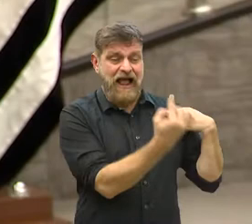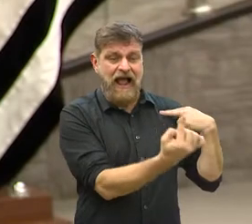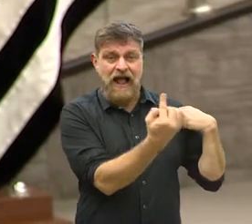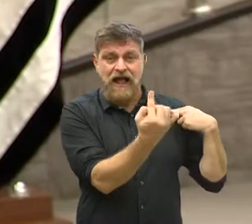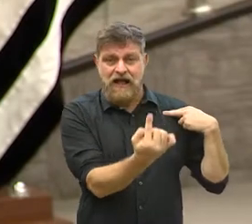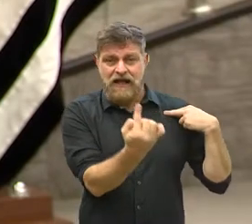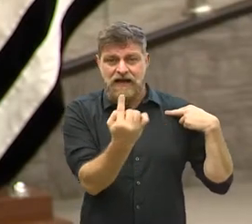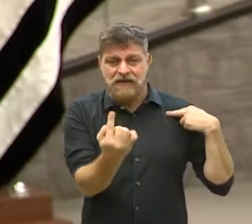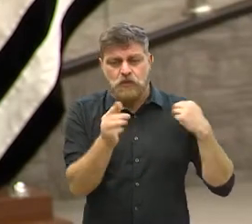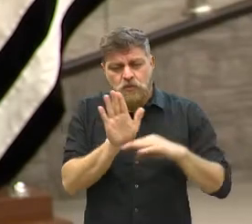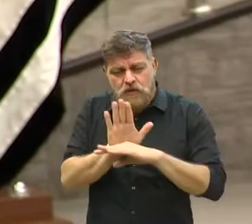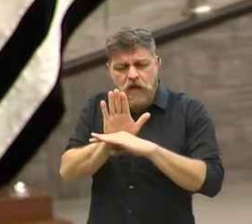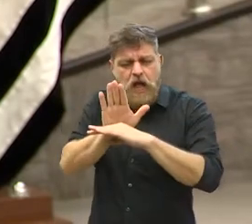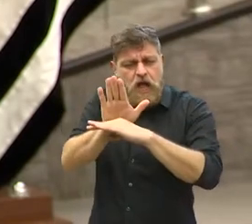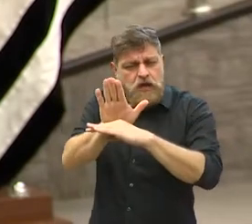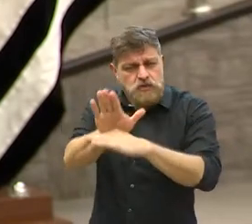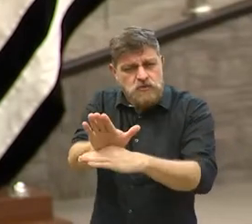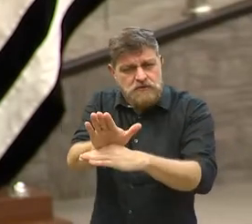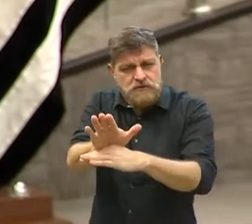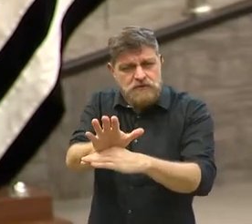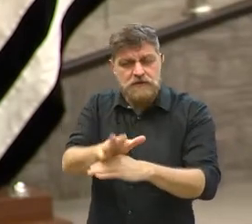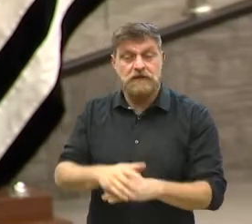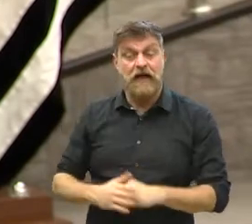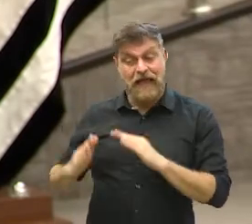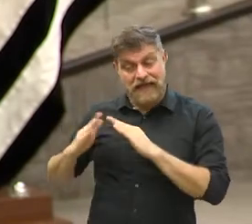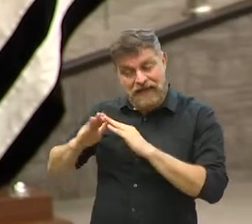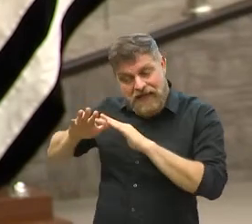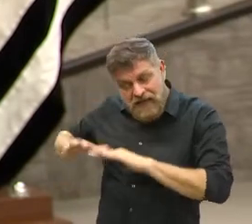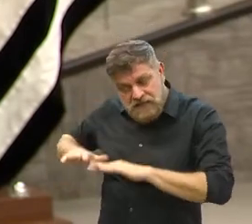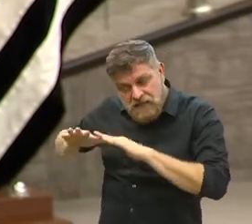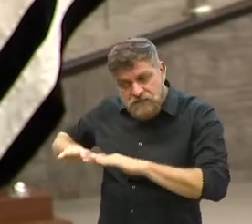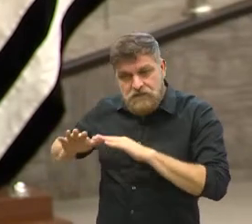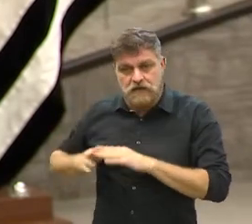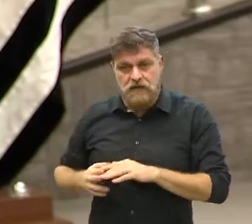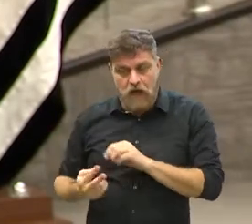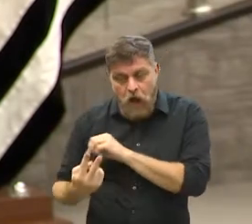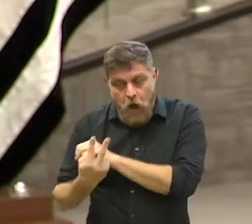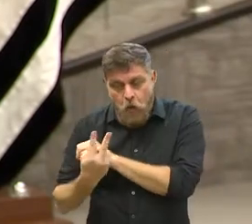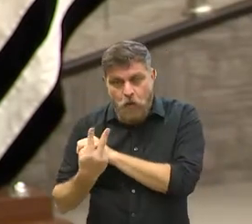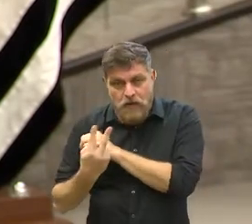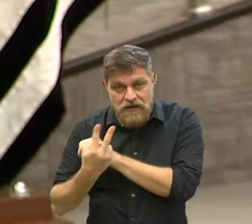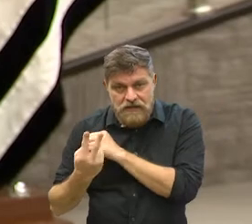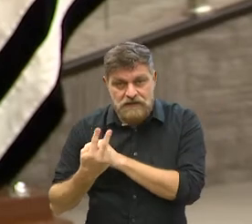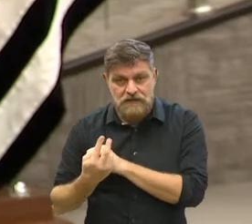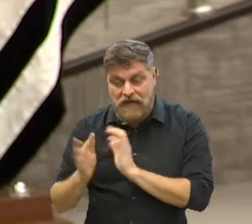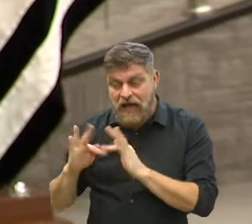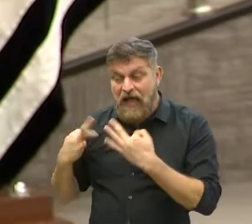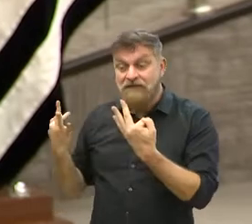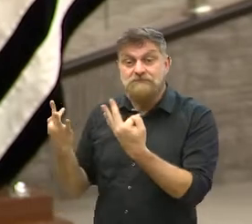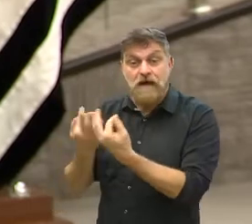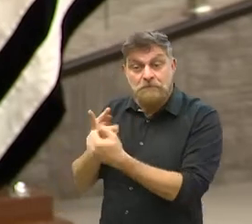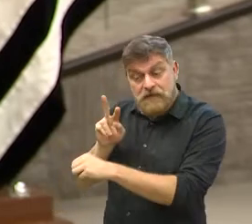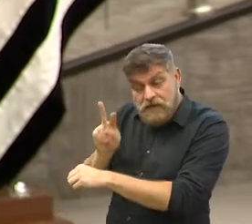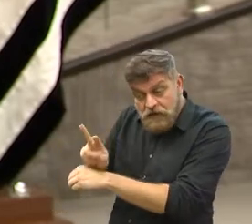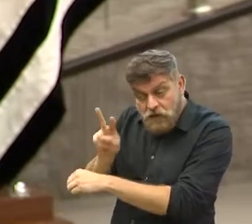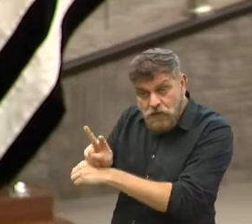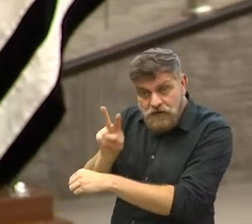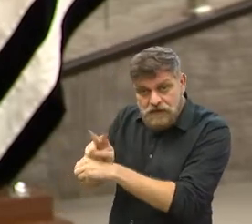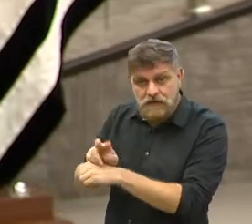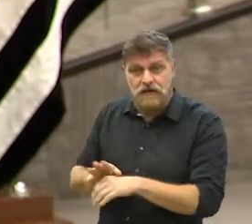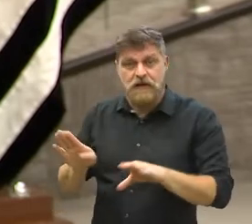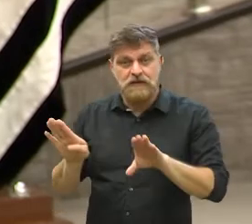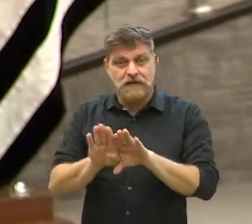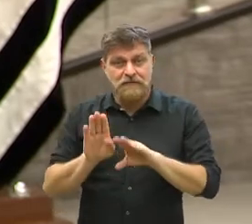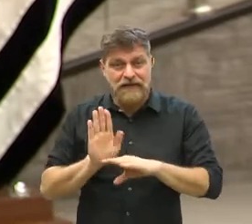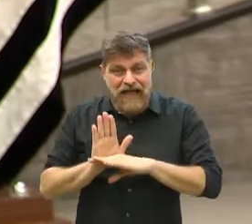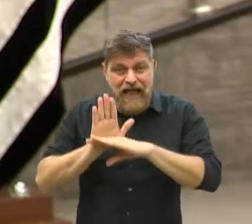cada um no que puder contribuir ficar em casa se resguardar a proteger a cia seus familiares